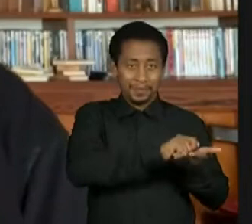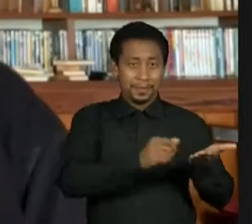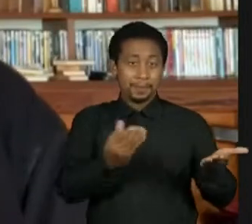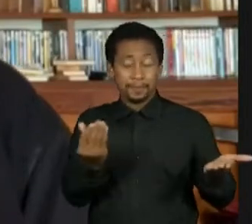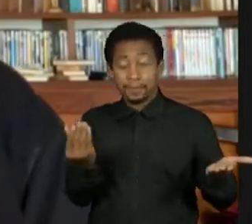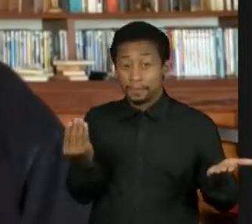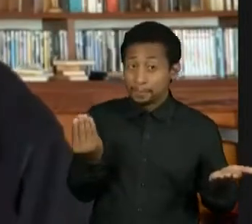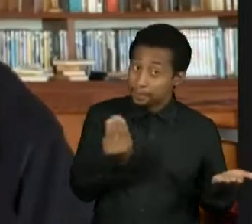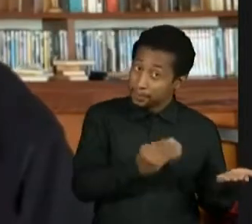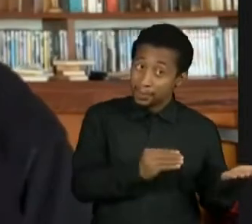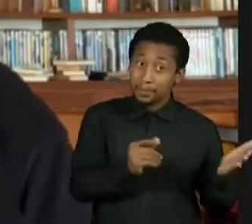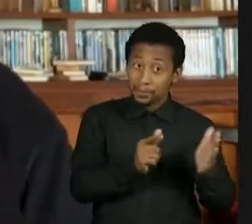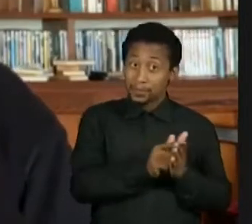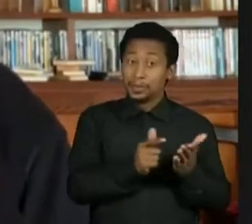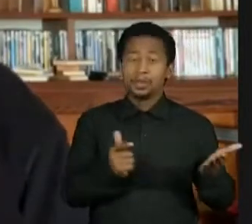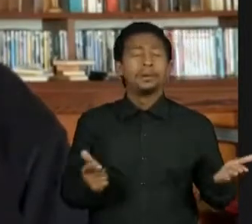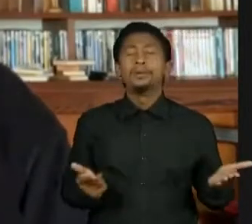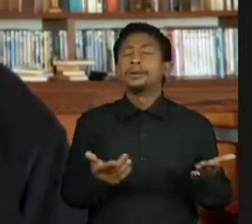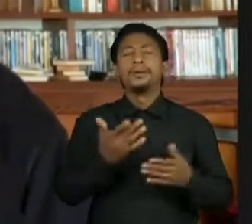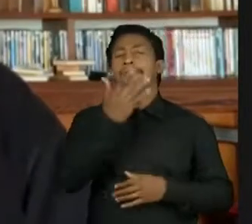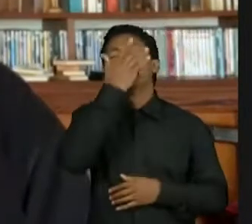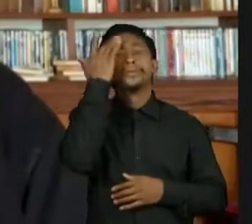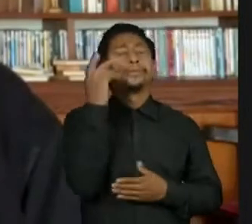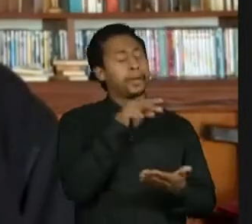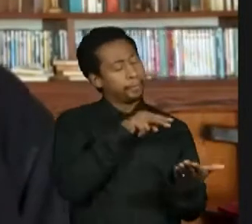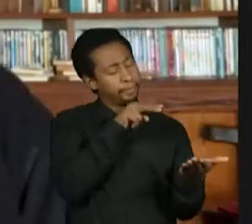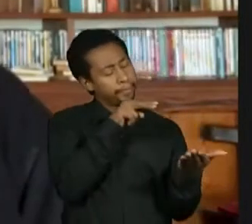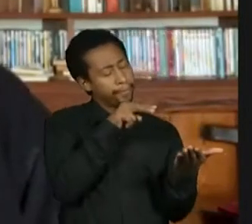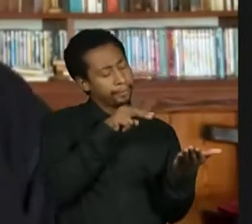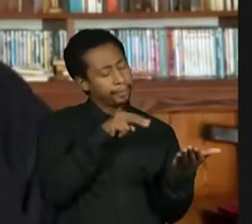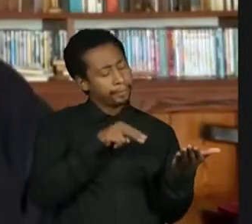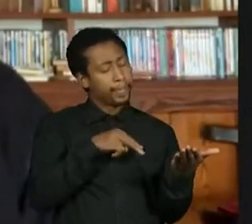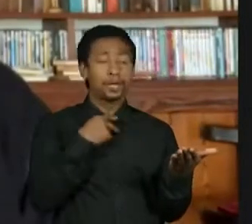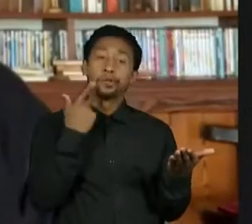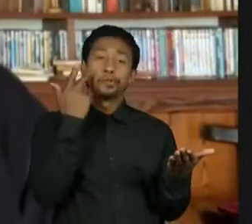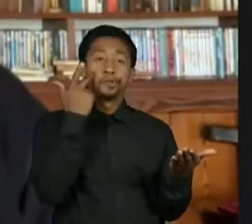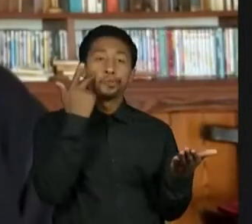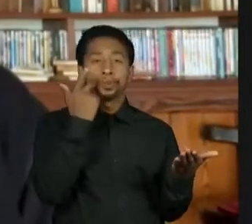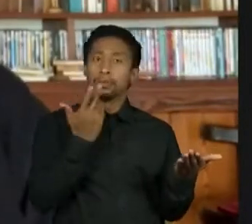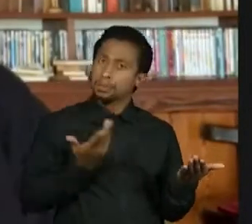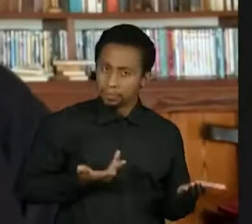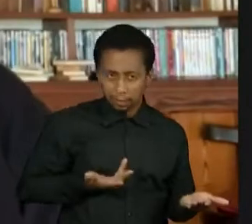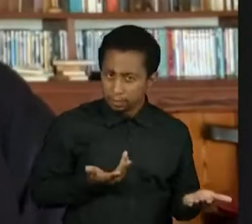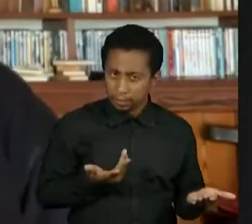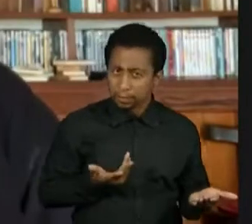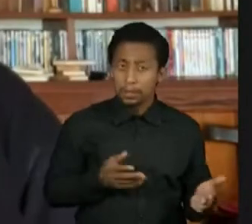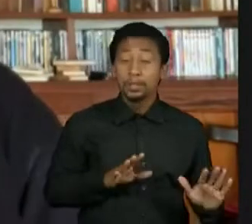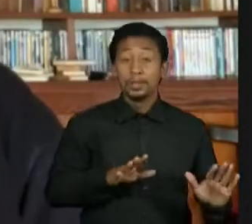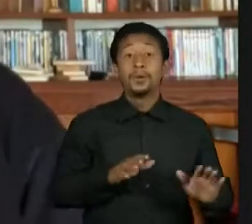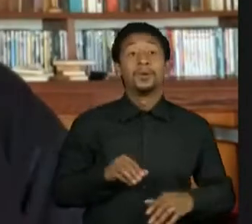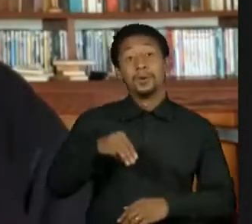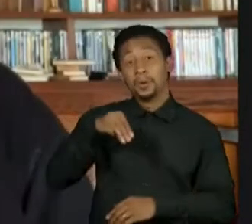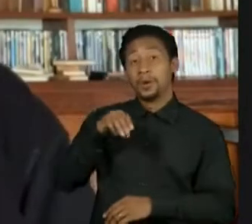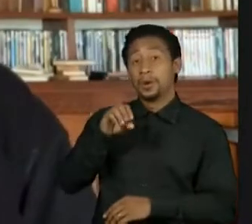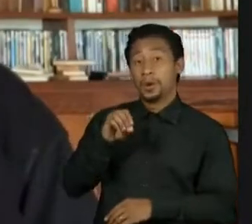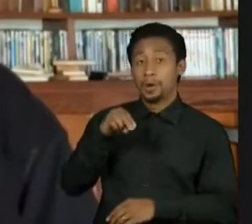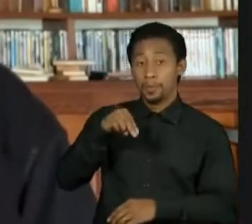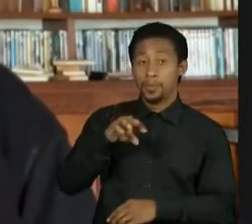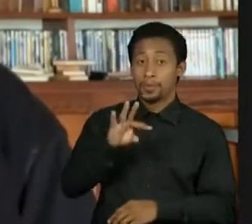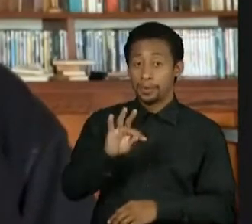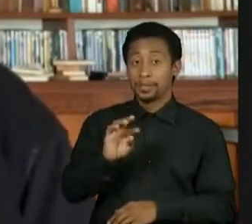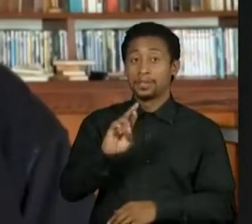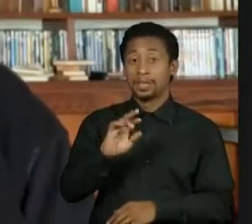pessoas leram aquilo, sabe, como se fosse uma coisa normal. Por muito menos que aquilo, o Monteiro Lobato foi quase